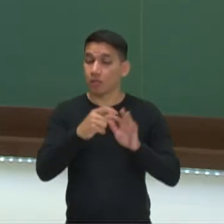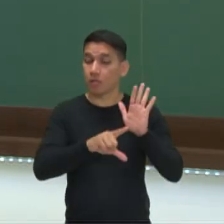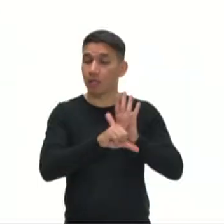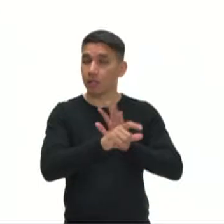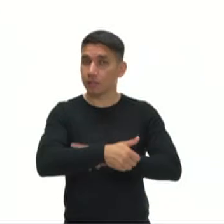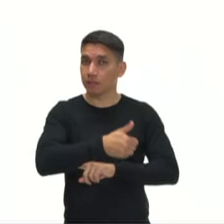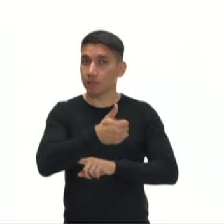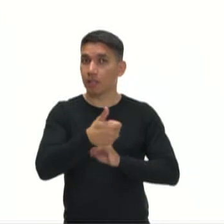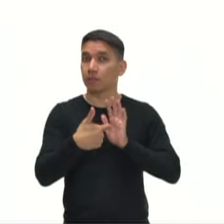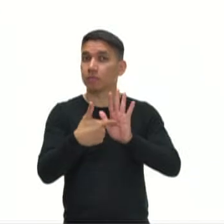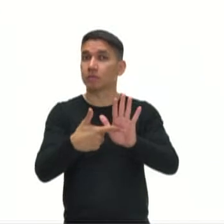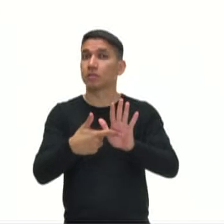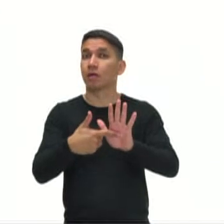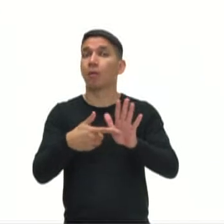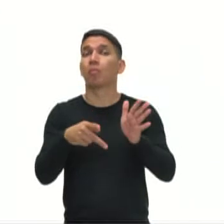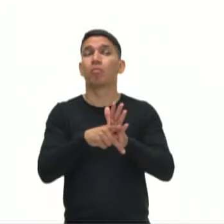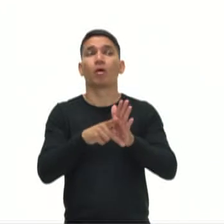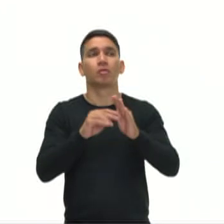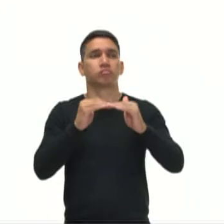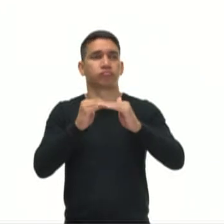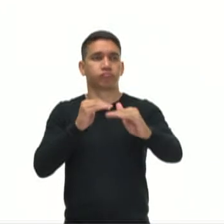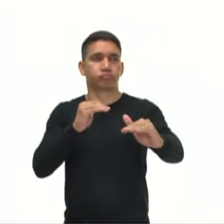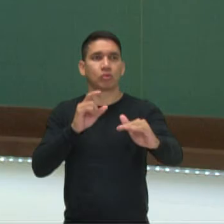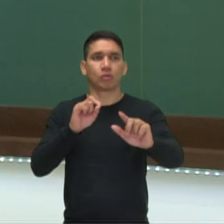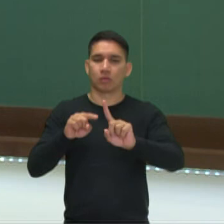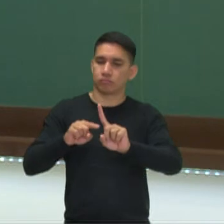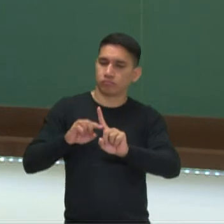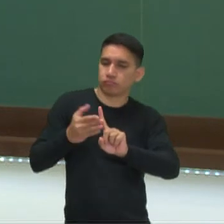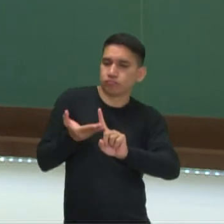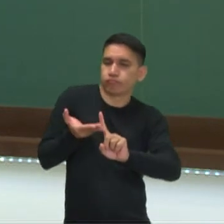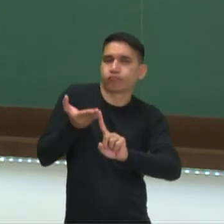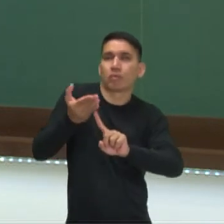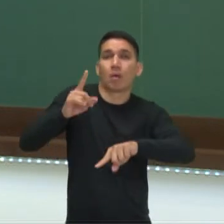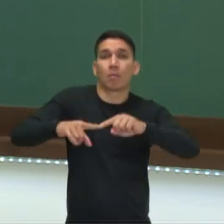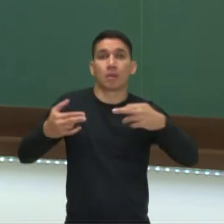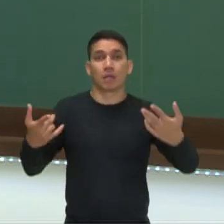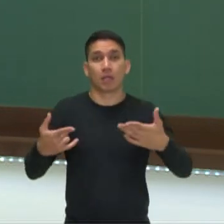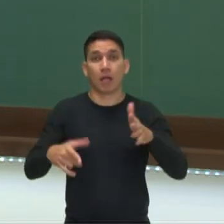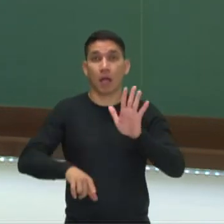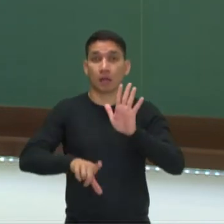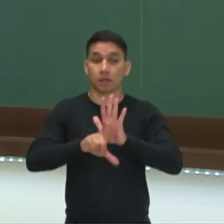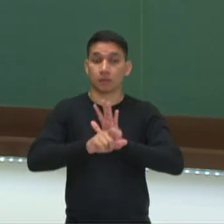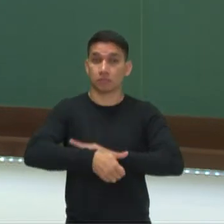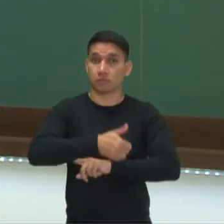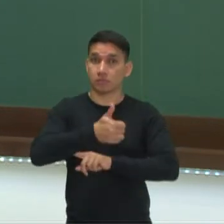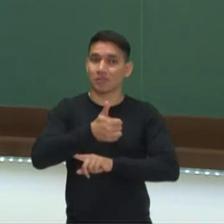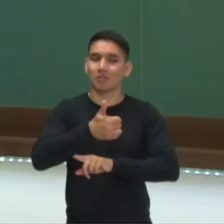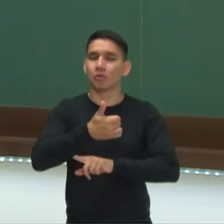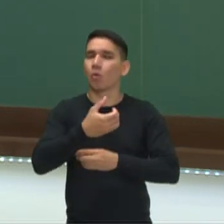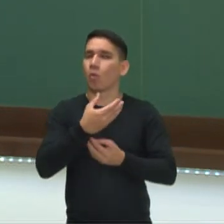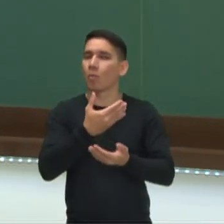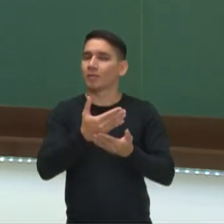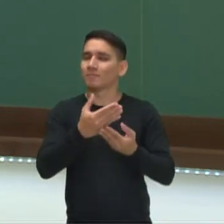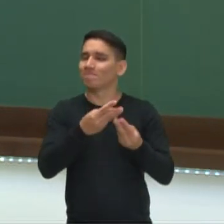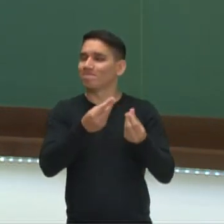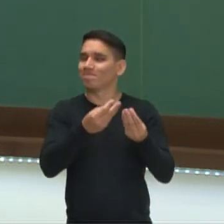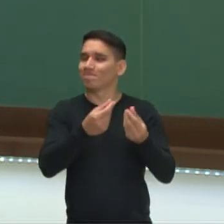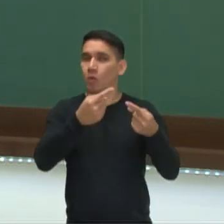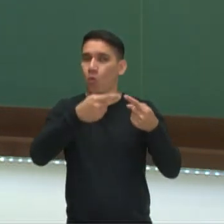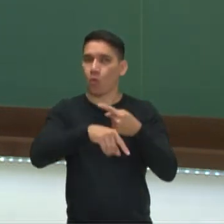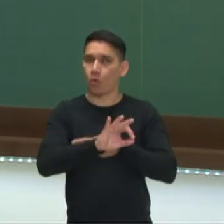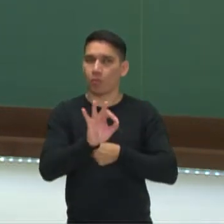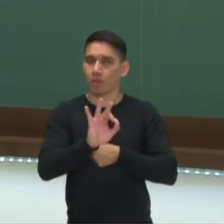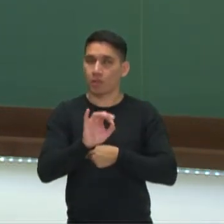para uma faixa de temperatura do material. Quando você aquece muito o material, a primeira lei de Ohm começa a falhar, tá? Então